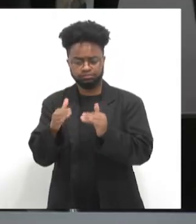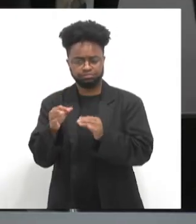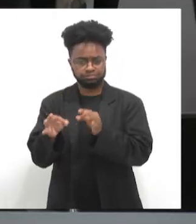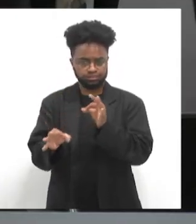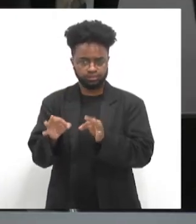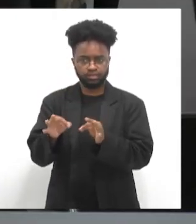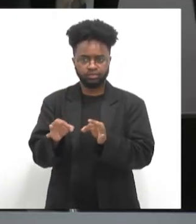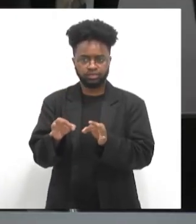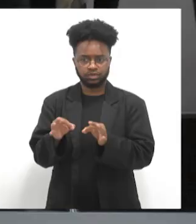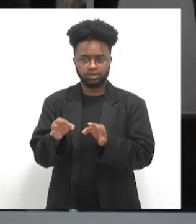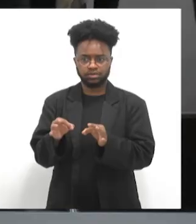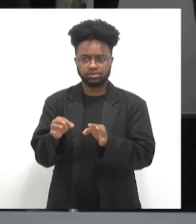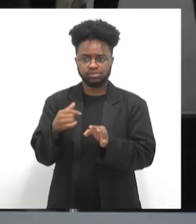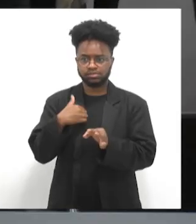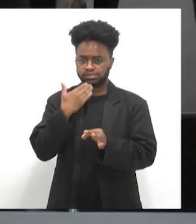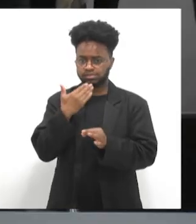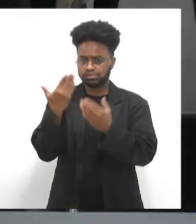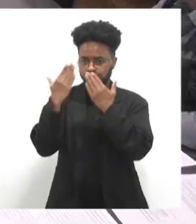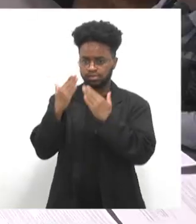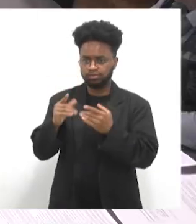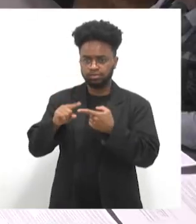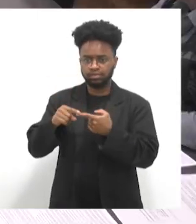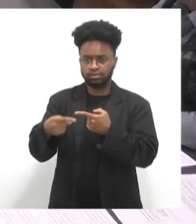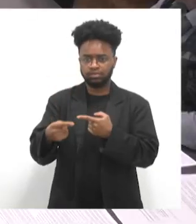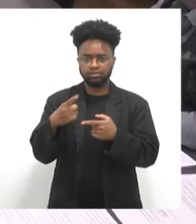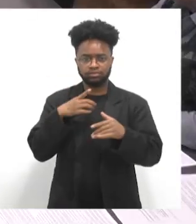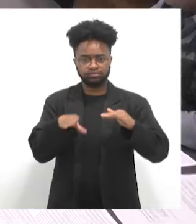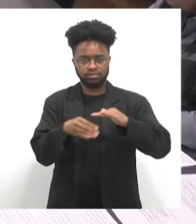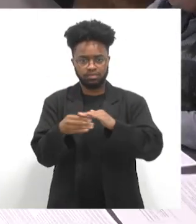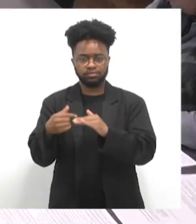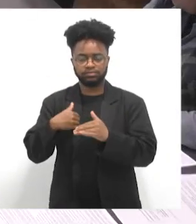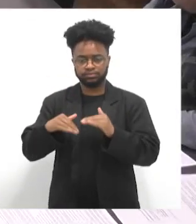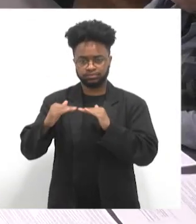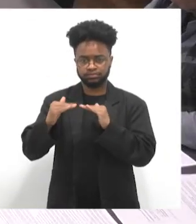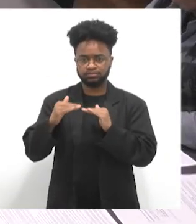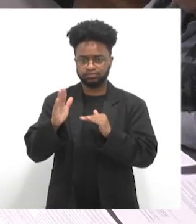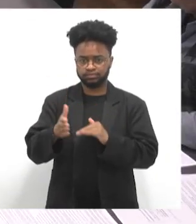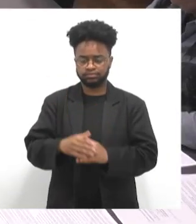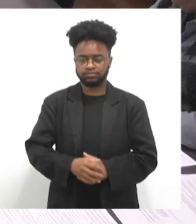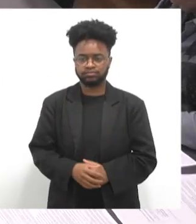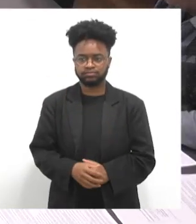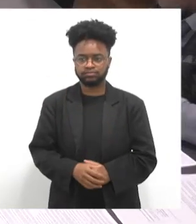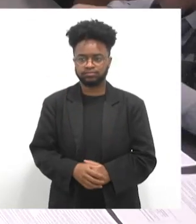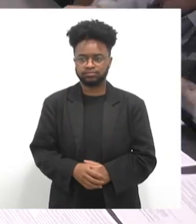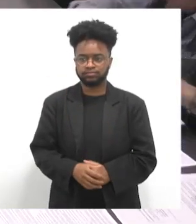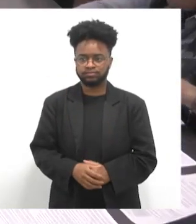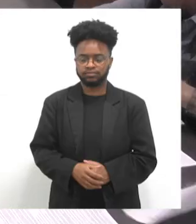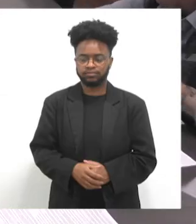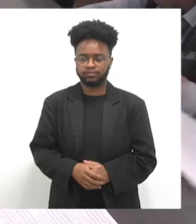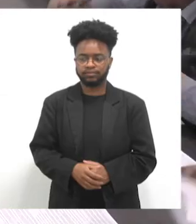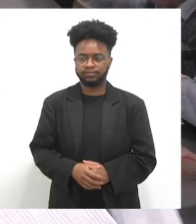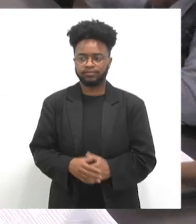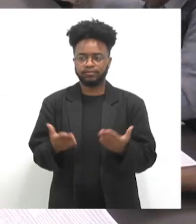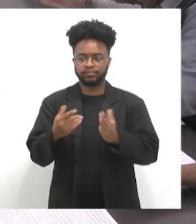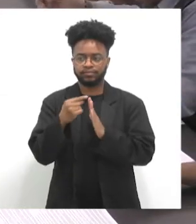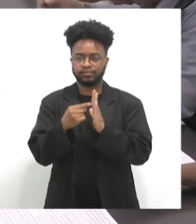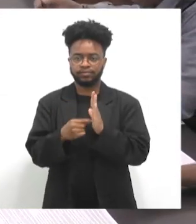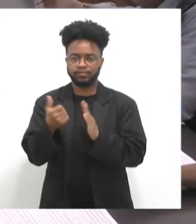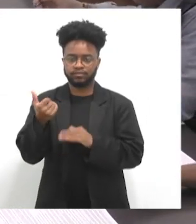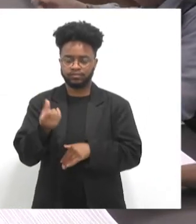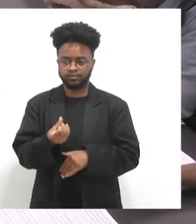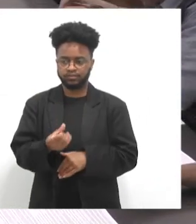e na próxima a gente devolve com essas contribuições, às quais eu me filio já antecipadamente. Passo ao 16 da